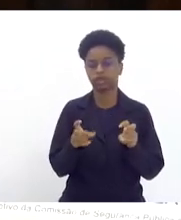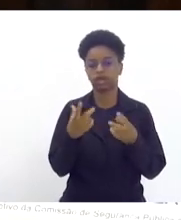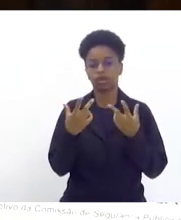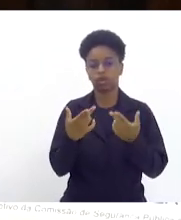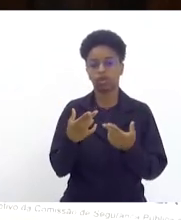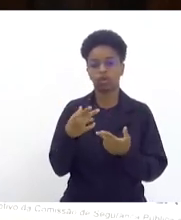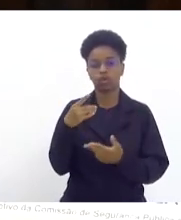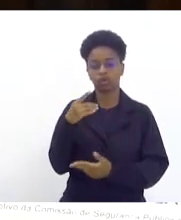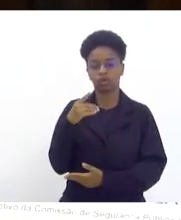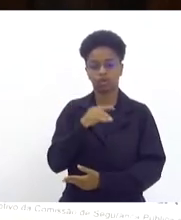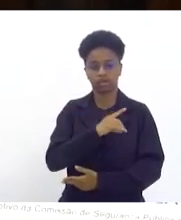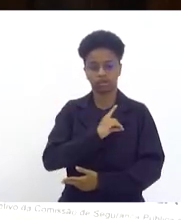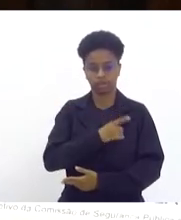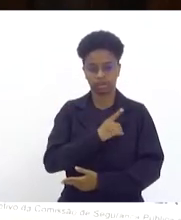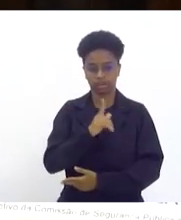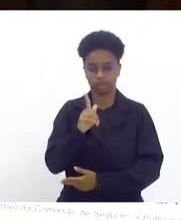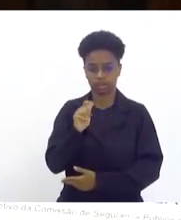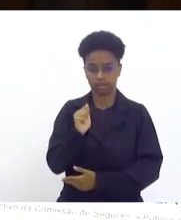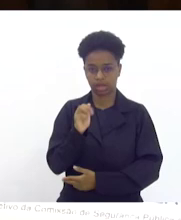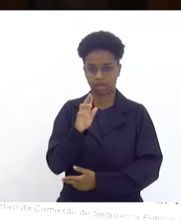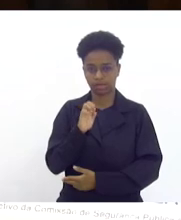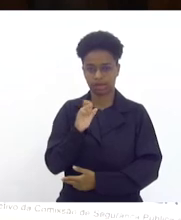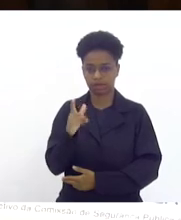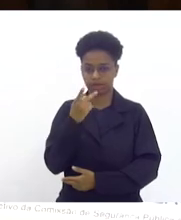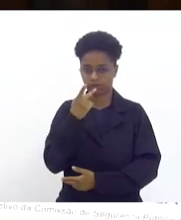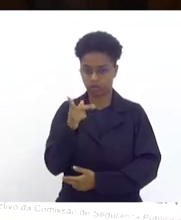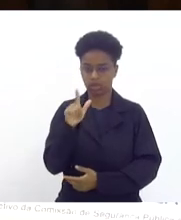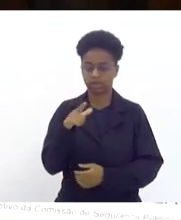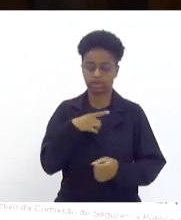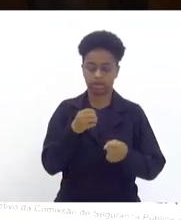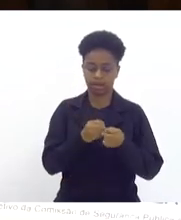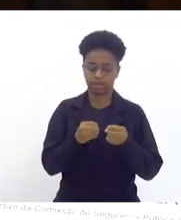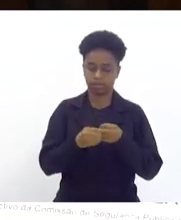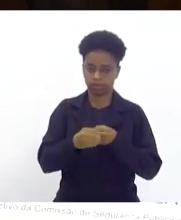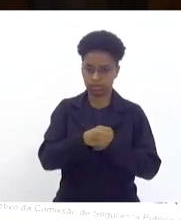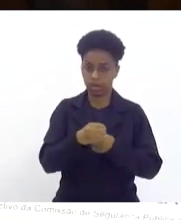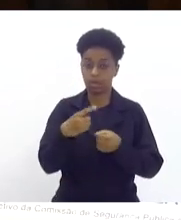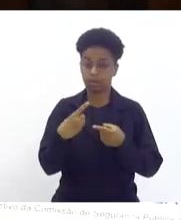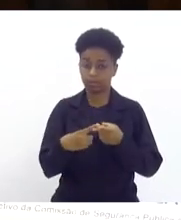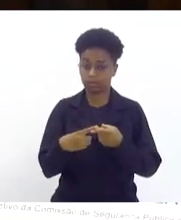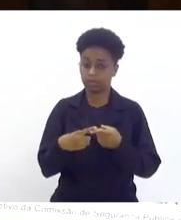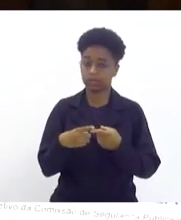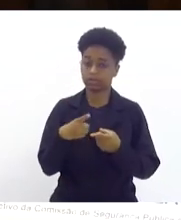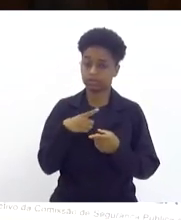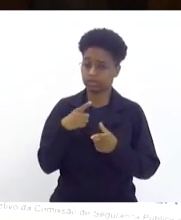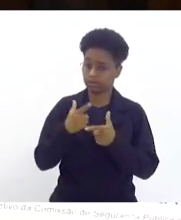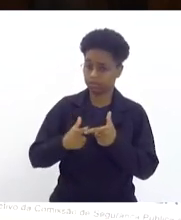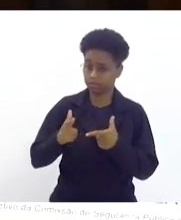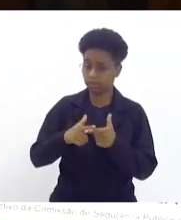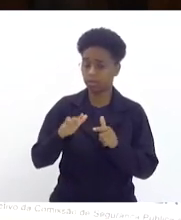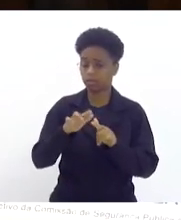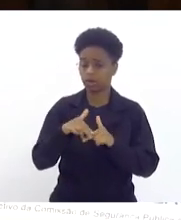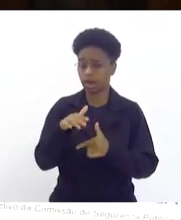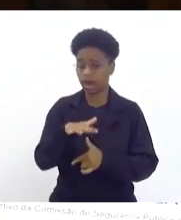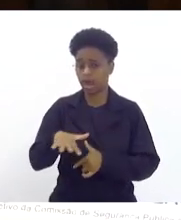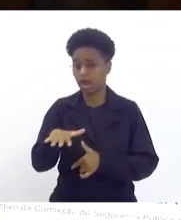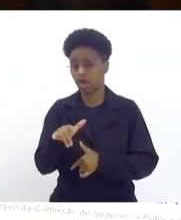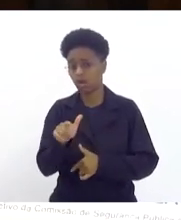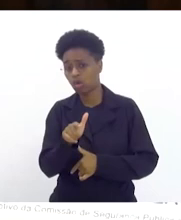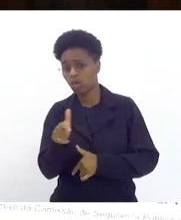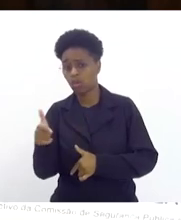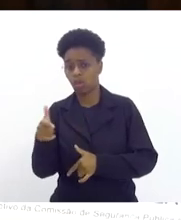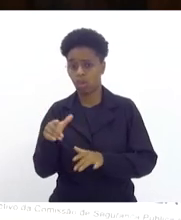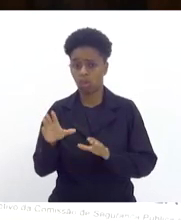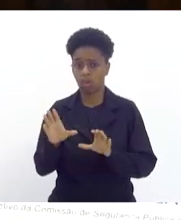Dr Gabriel Fernando que é questão do Entorno a Tijuca vive um drama por conta da área de outros comandos